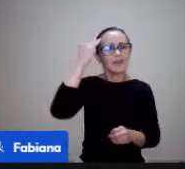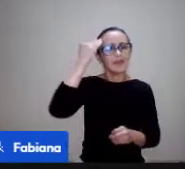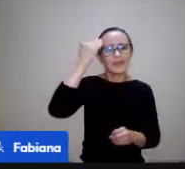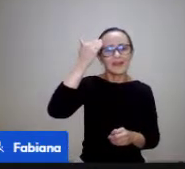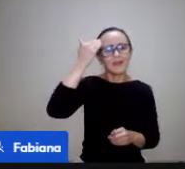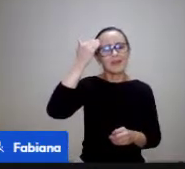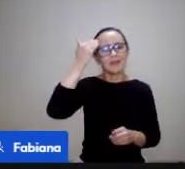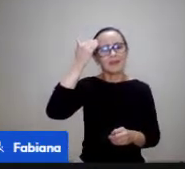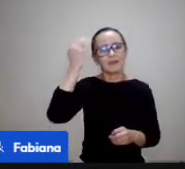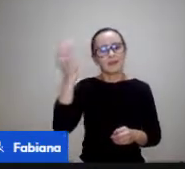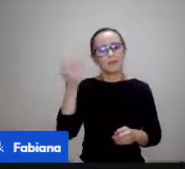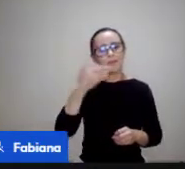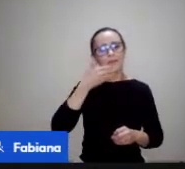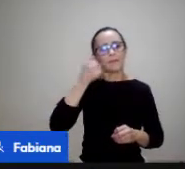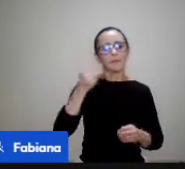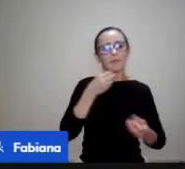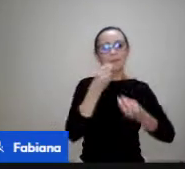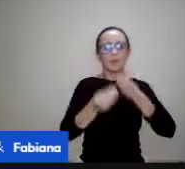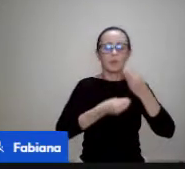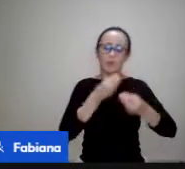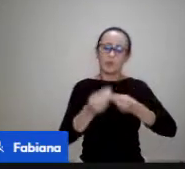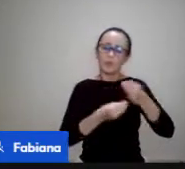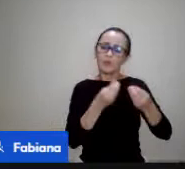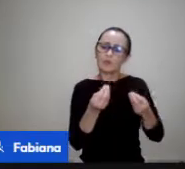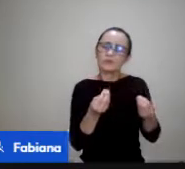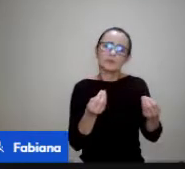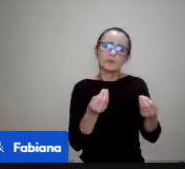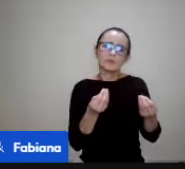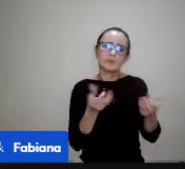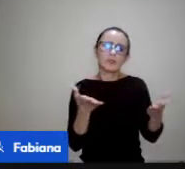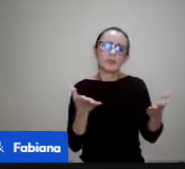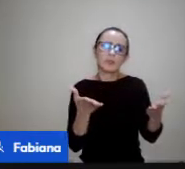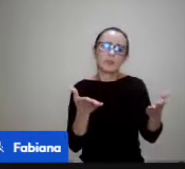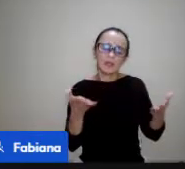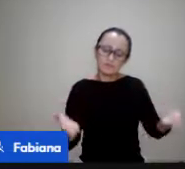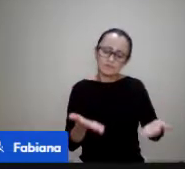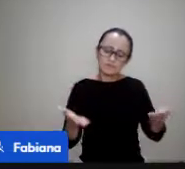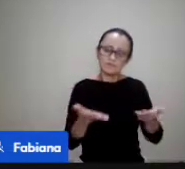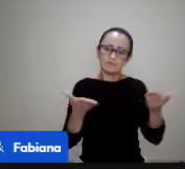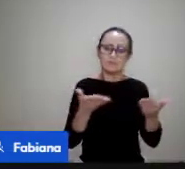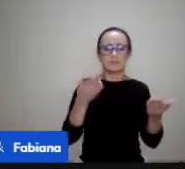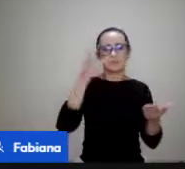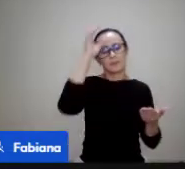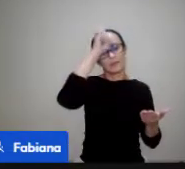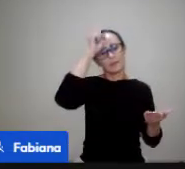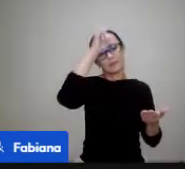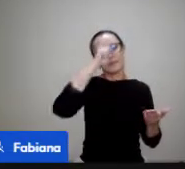ao desenvolvimento da aprendizagem, a gente vai estar partindo da